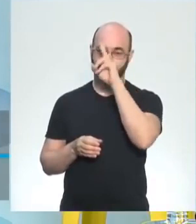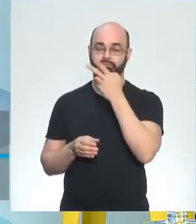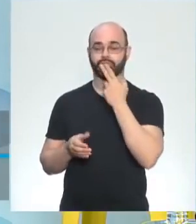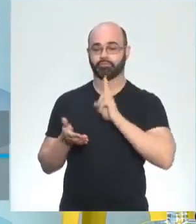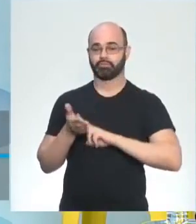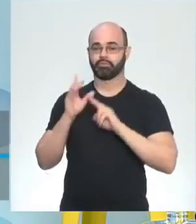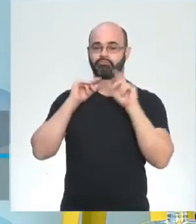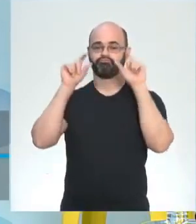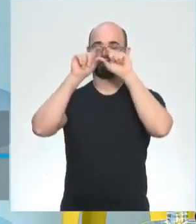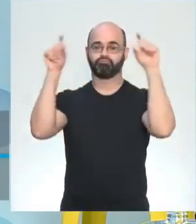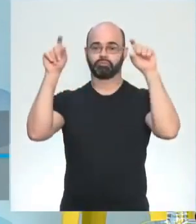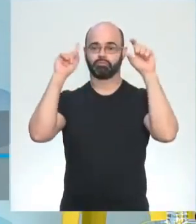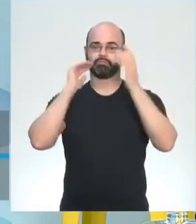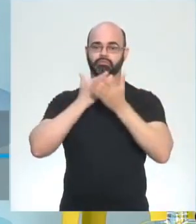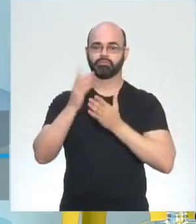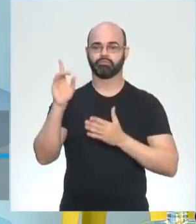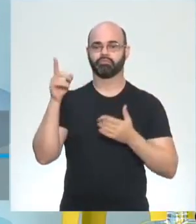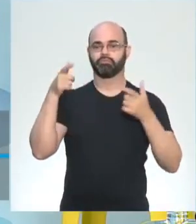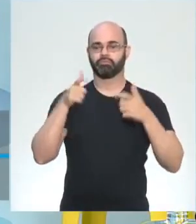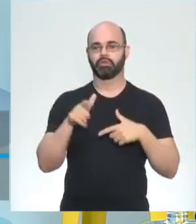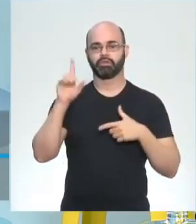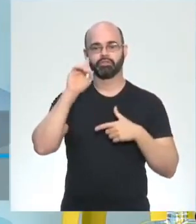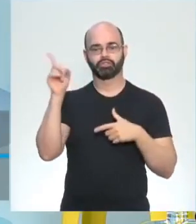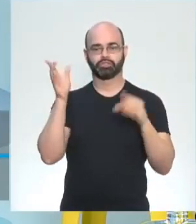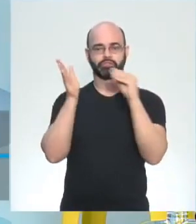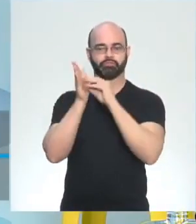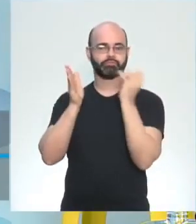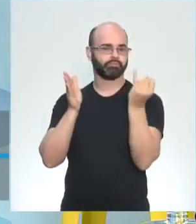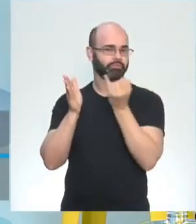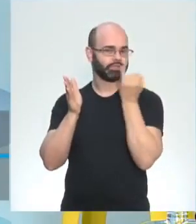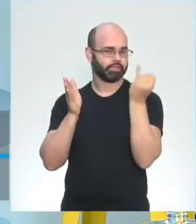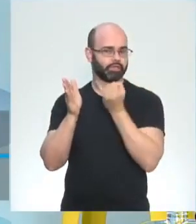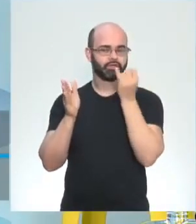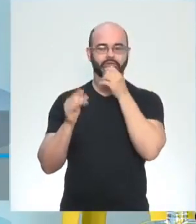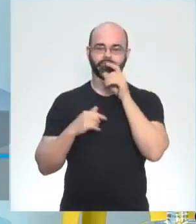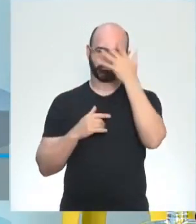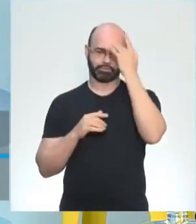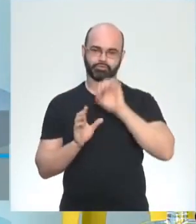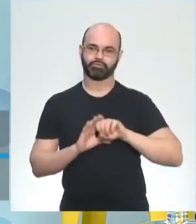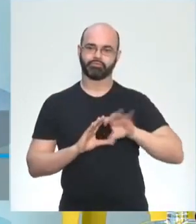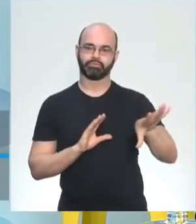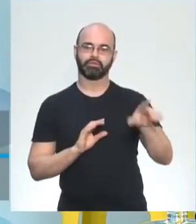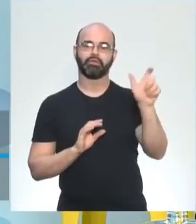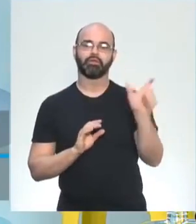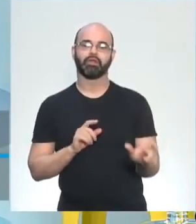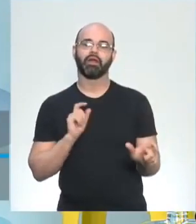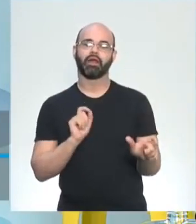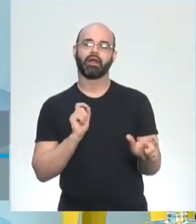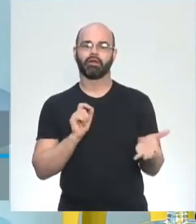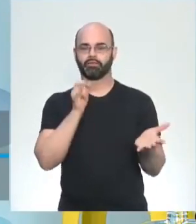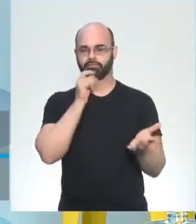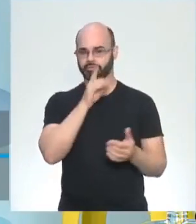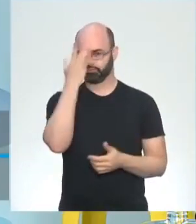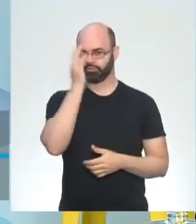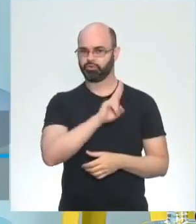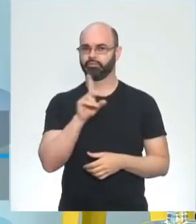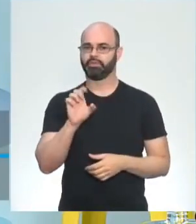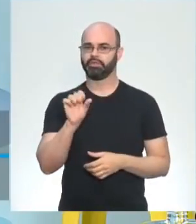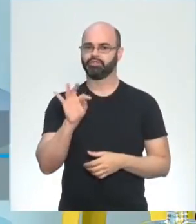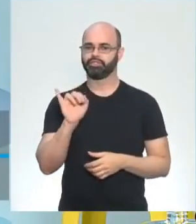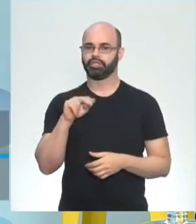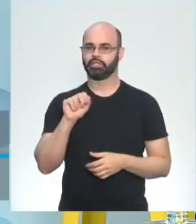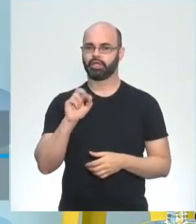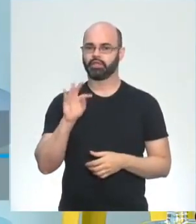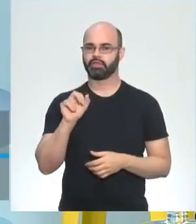o cabeçalho, local e data, ela precisa ter para quem é que você vai destinar a sua carta, no caso, o destinatário. Depois, o corpo